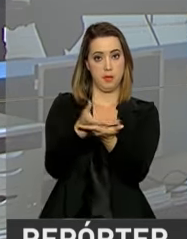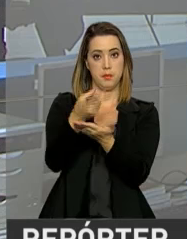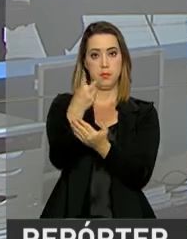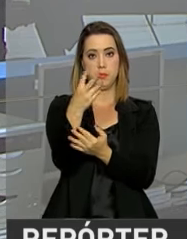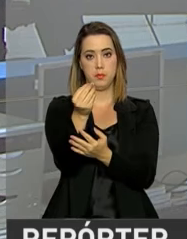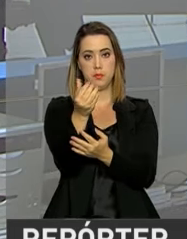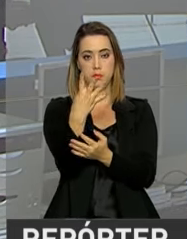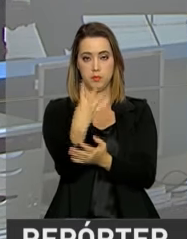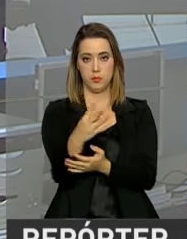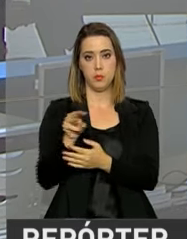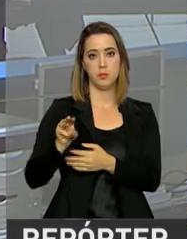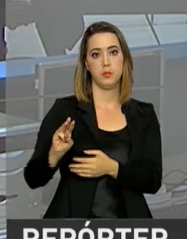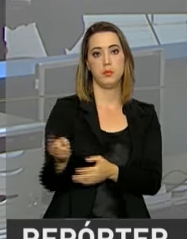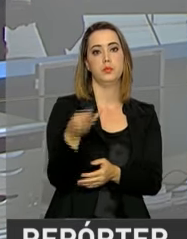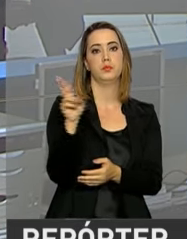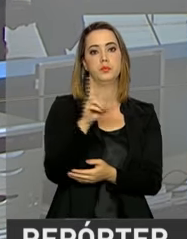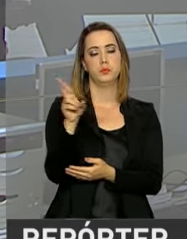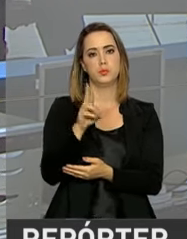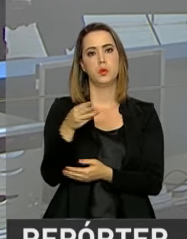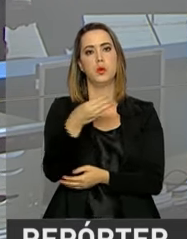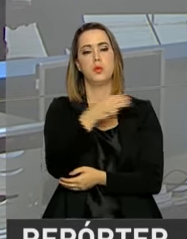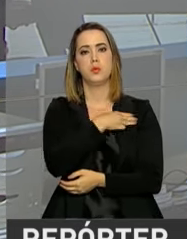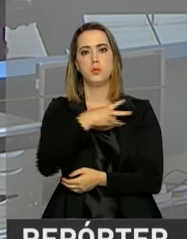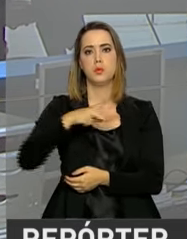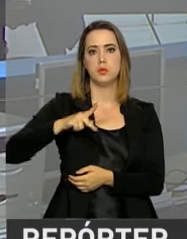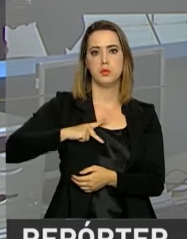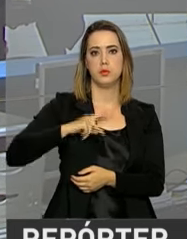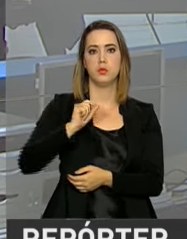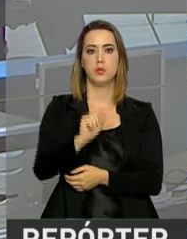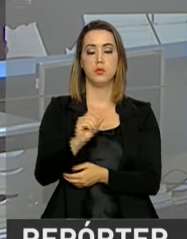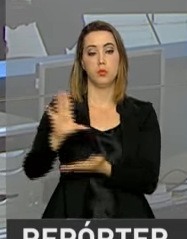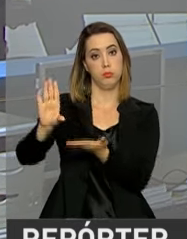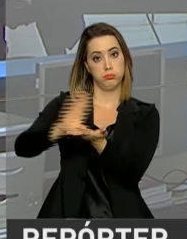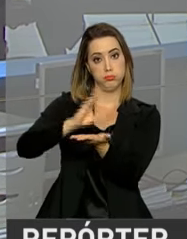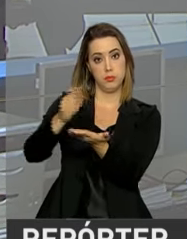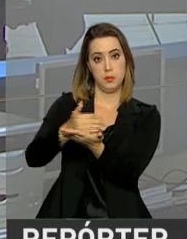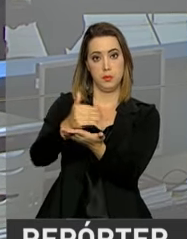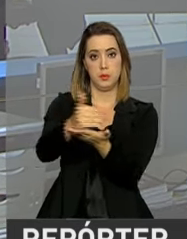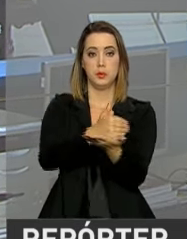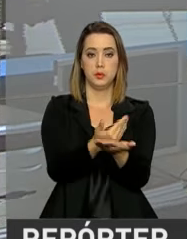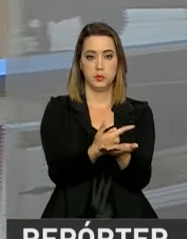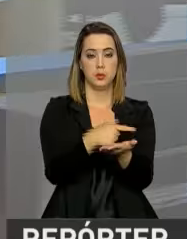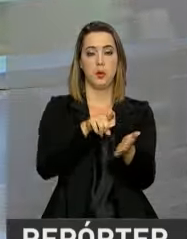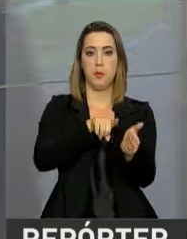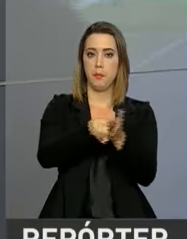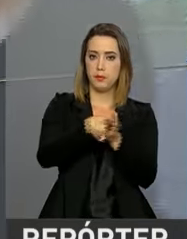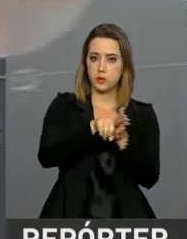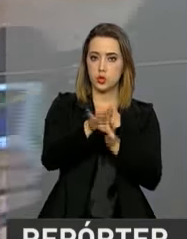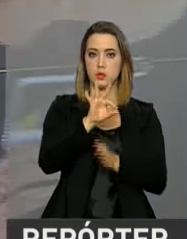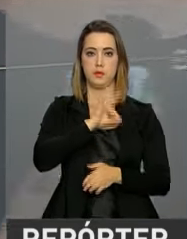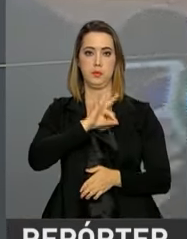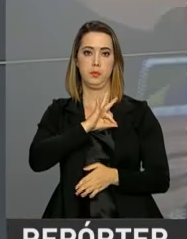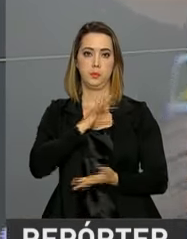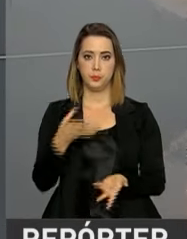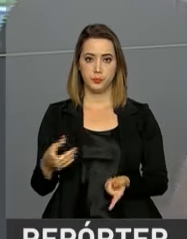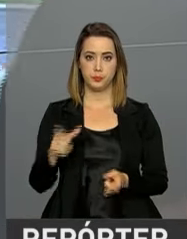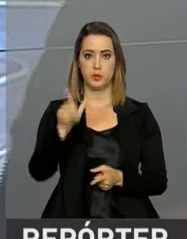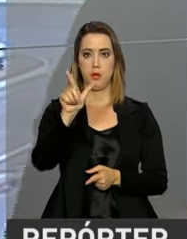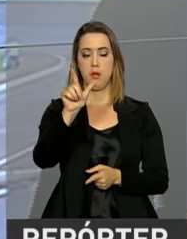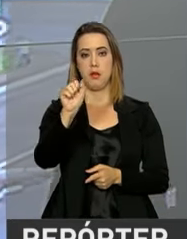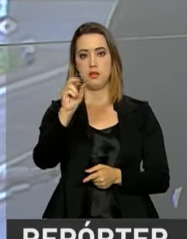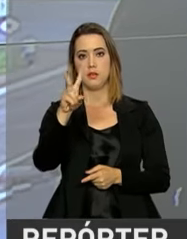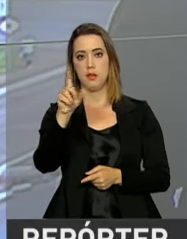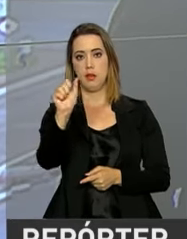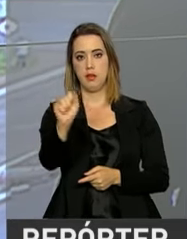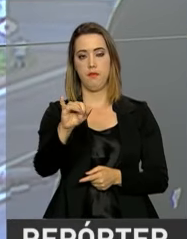milhões de reais do Ministério Público Federal. Os recursos foram recuperados pela Operação Lava Jato. Ao vivo, a repórter Luana Karen tem as